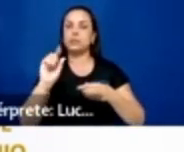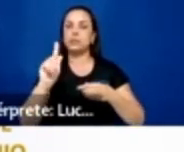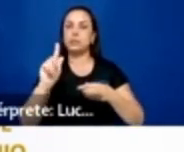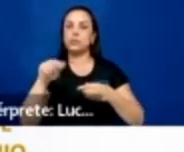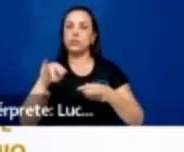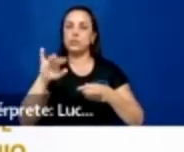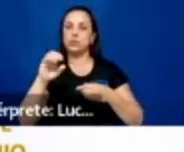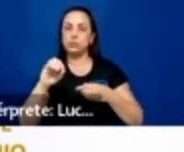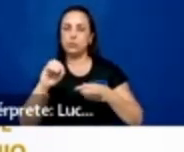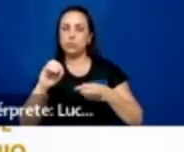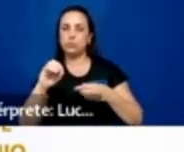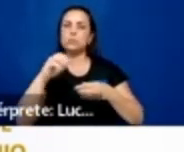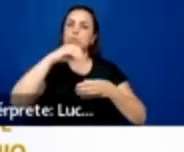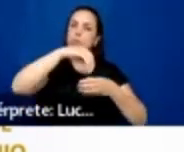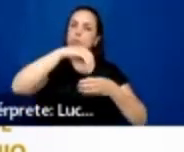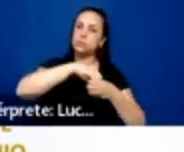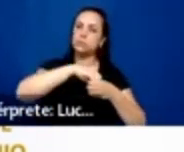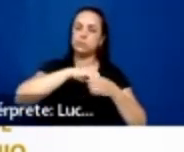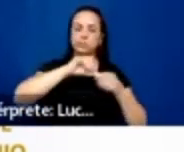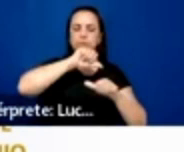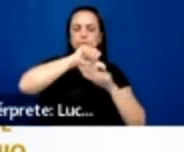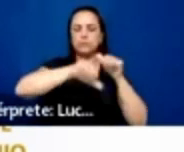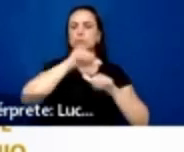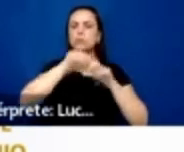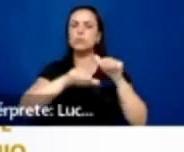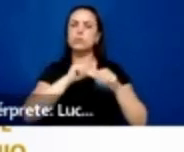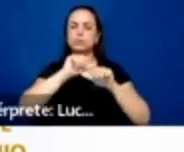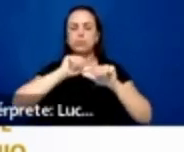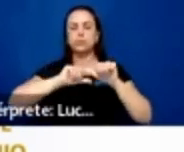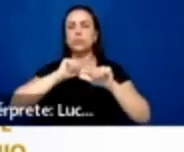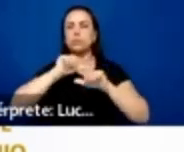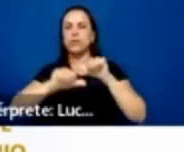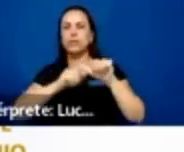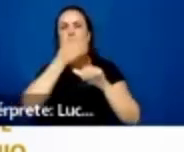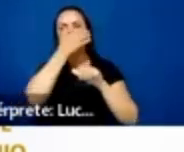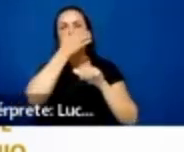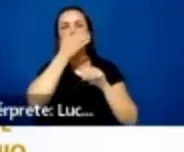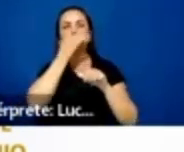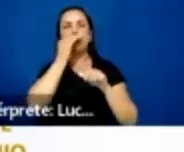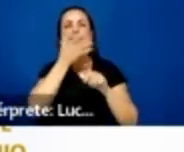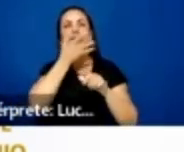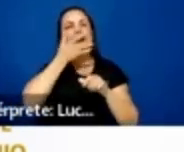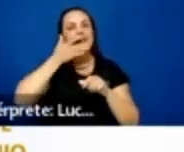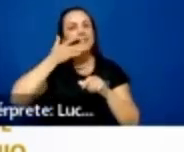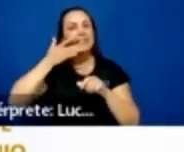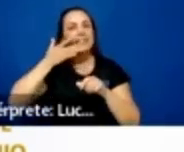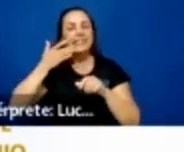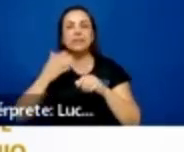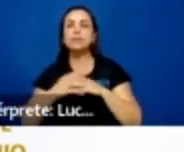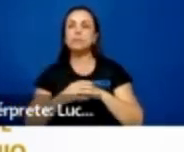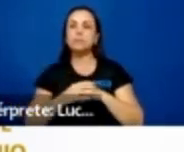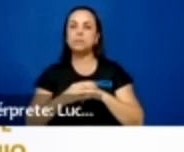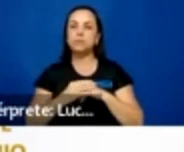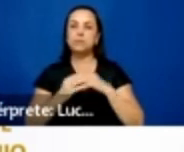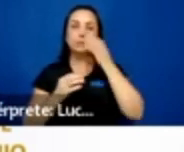nessa água. Vamos ver o que acontece agora? Vejam aqui, quer ver? Ó, prestem bem. É muito simples. Eliminamos